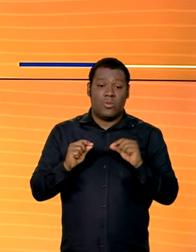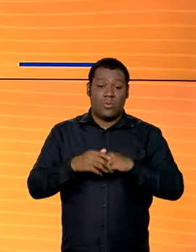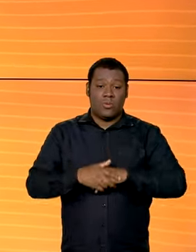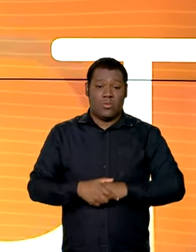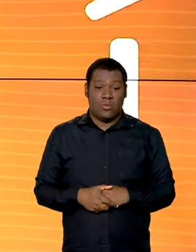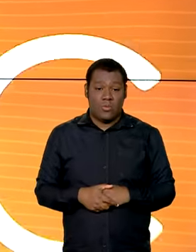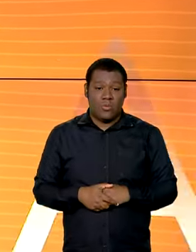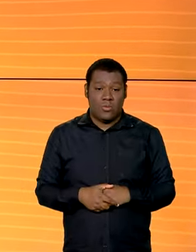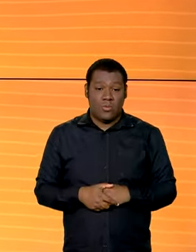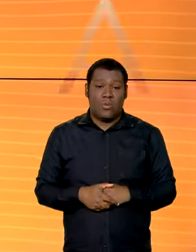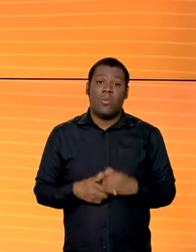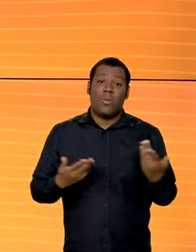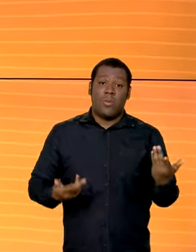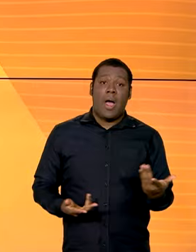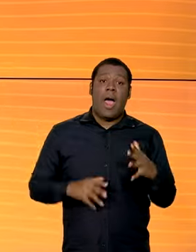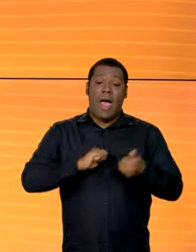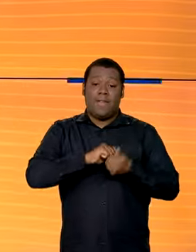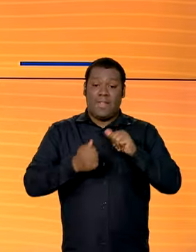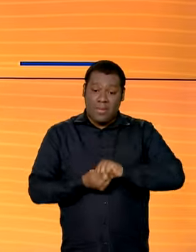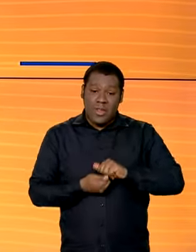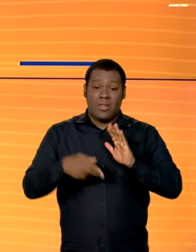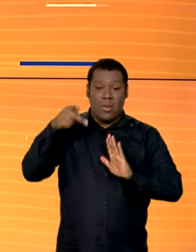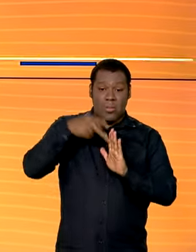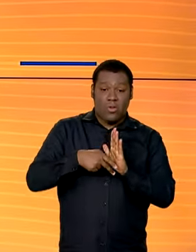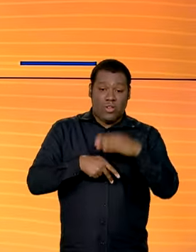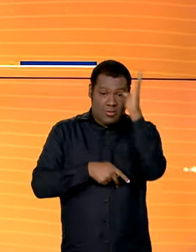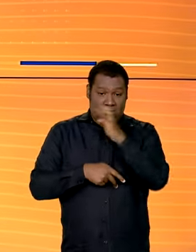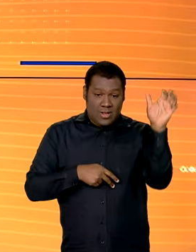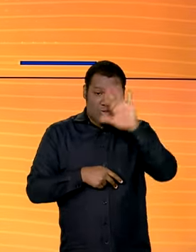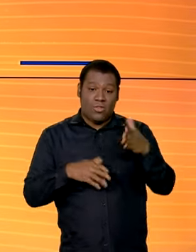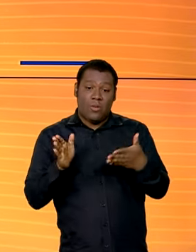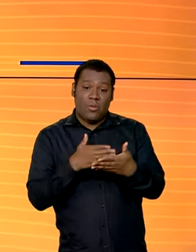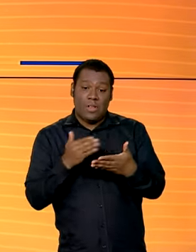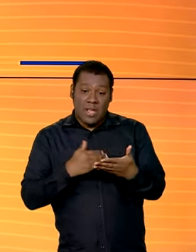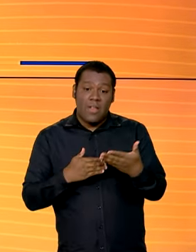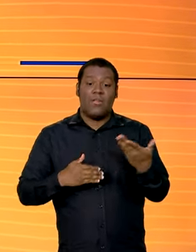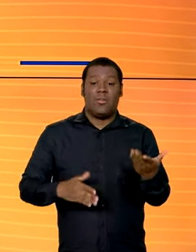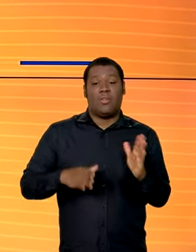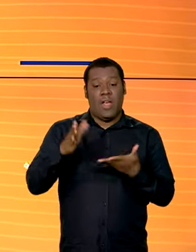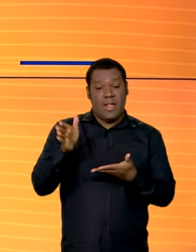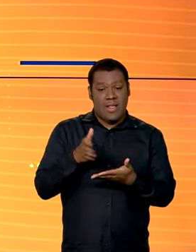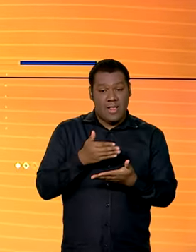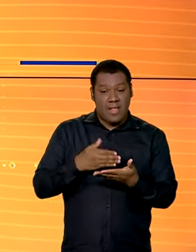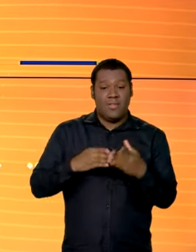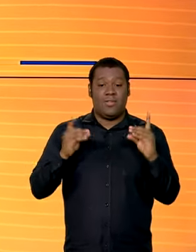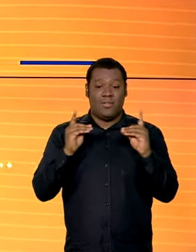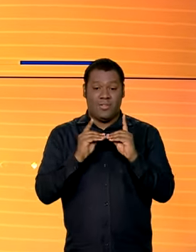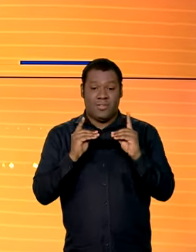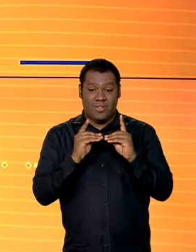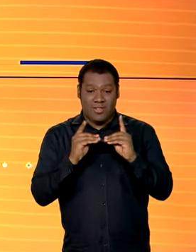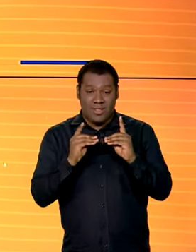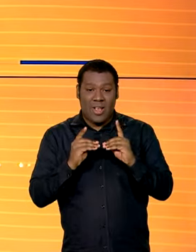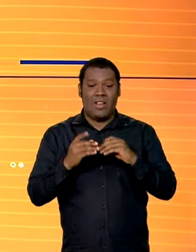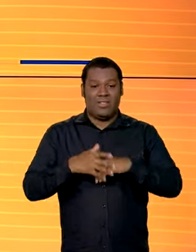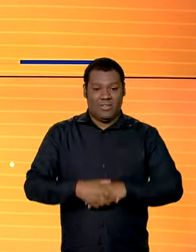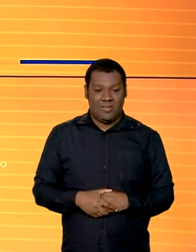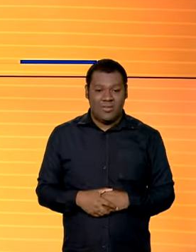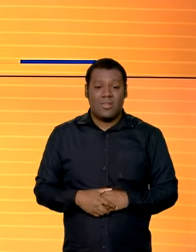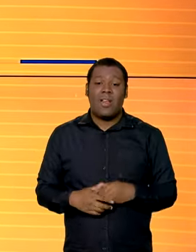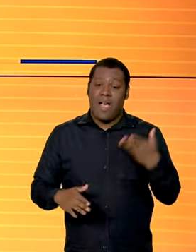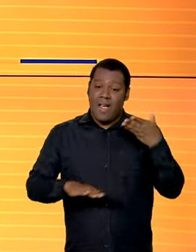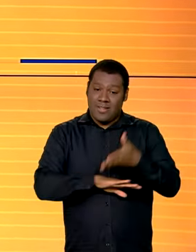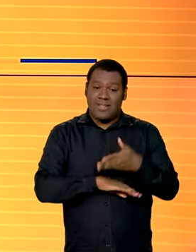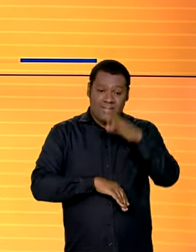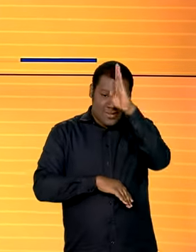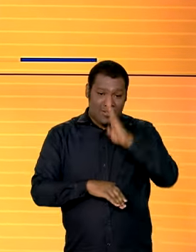Programa Nacional do Livro e do Material Didático. As escolas participantes recebem materiais de forma regular e de graça. Para